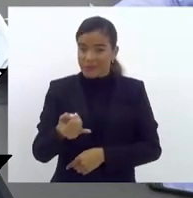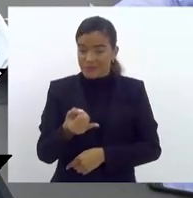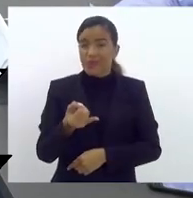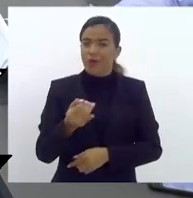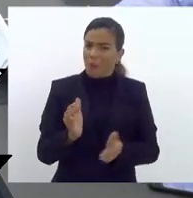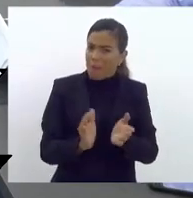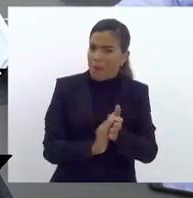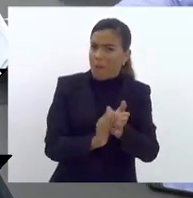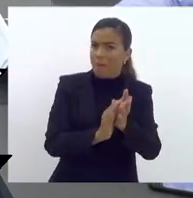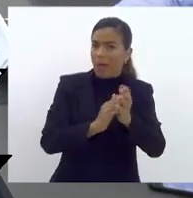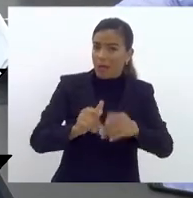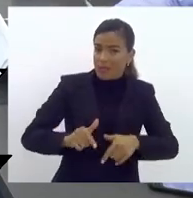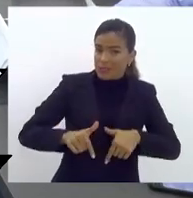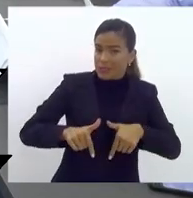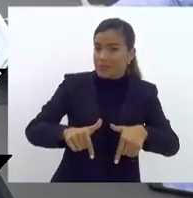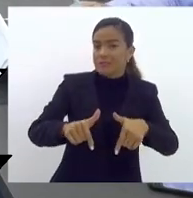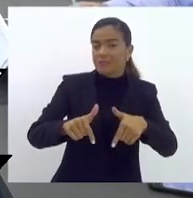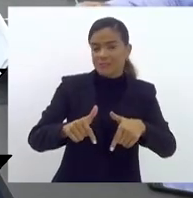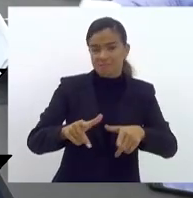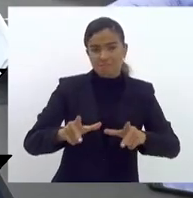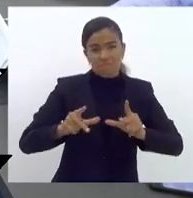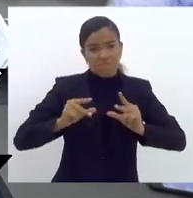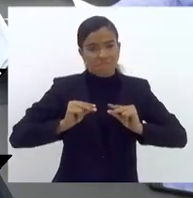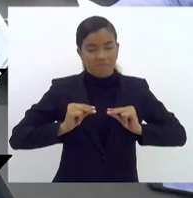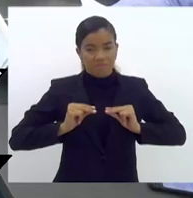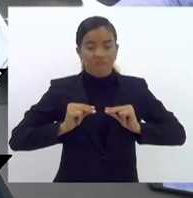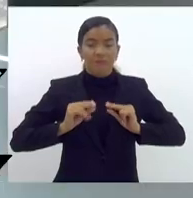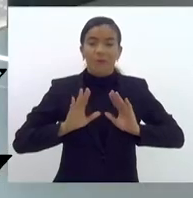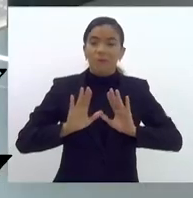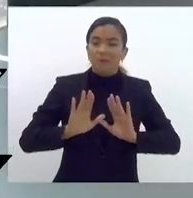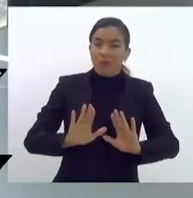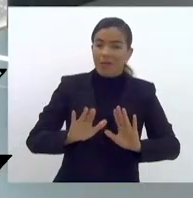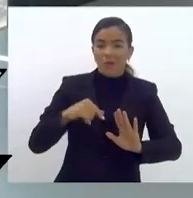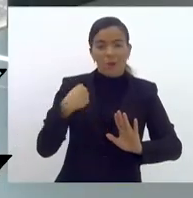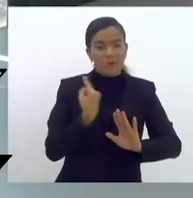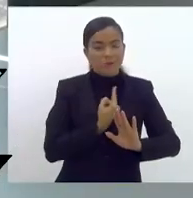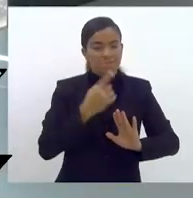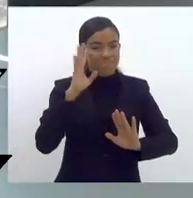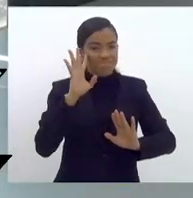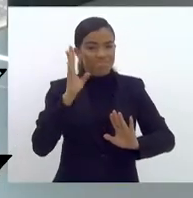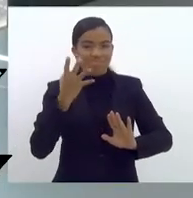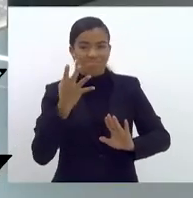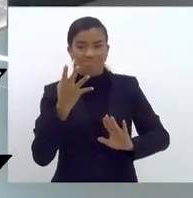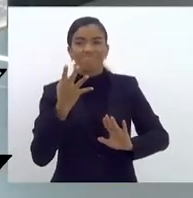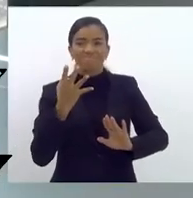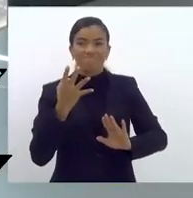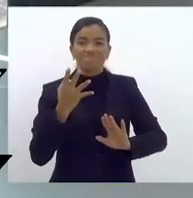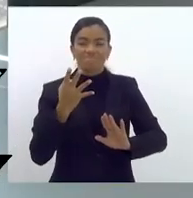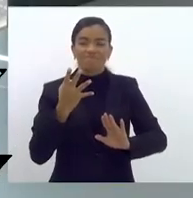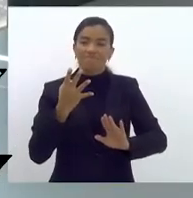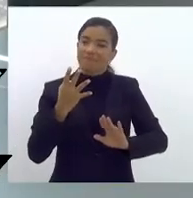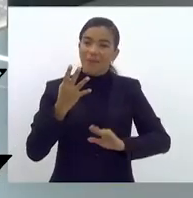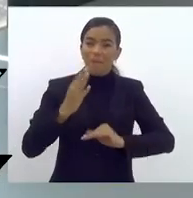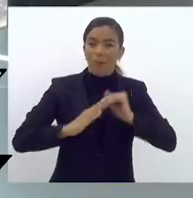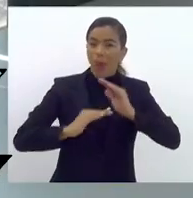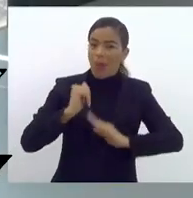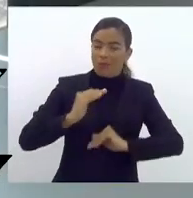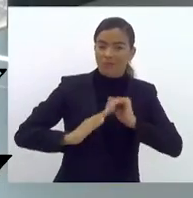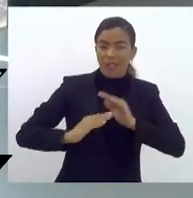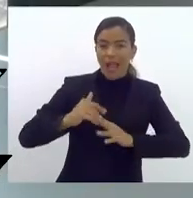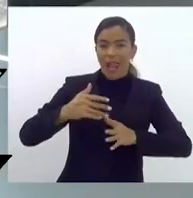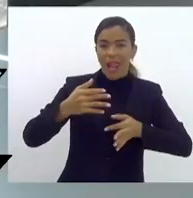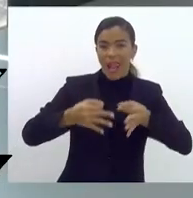aplaudiu a inicia meritória mas chegamos numa conclusão aqui de técnica Legislativa